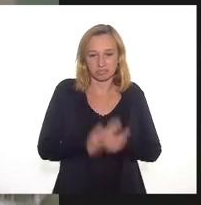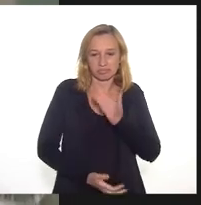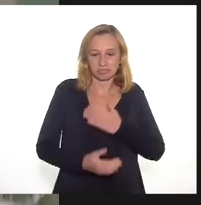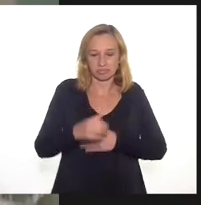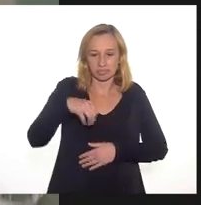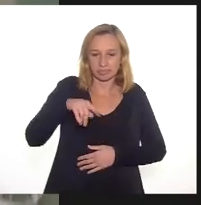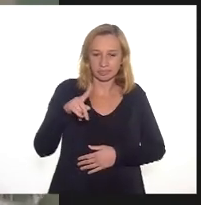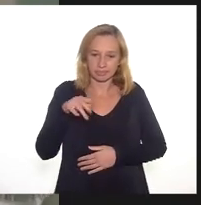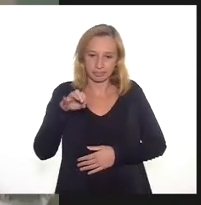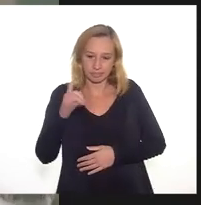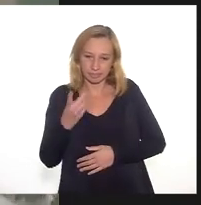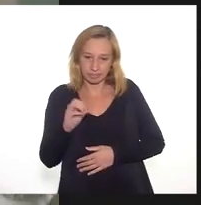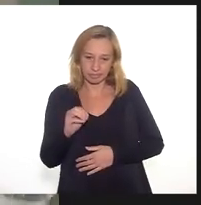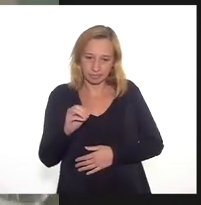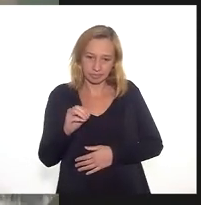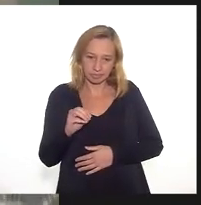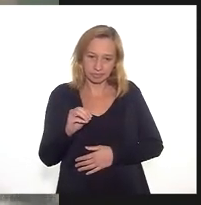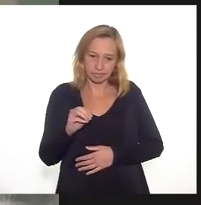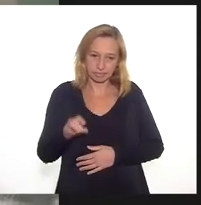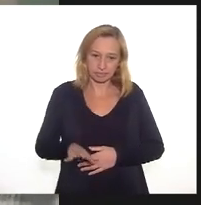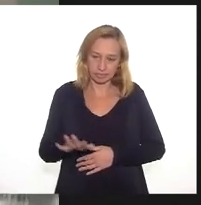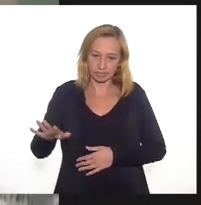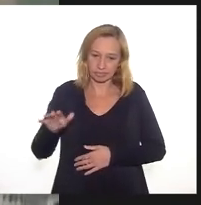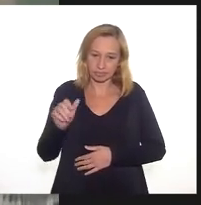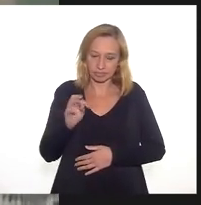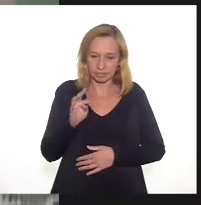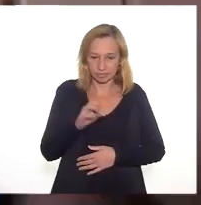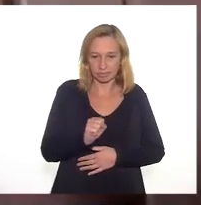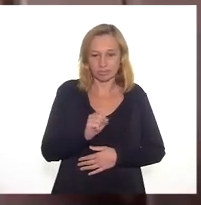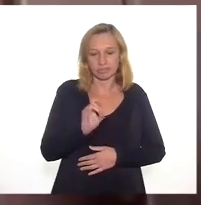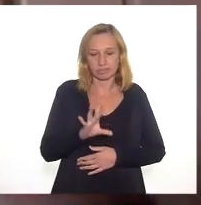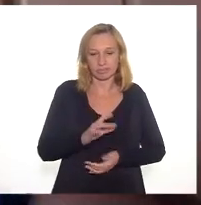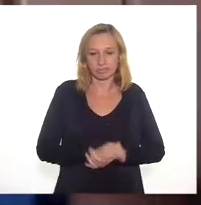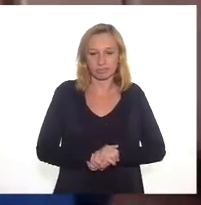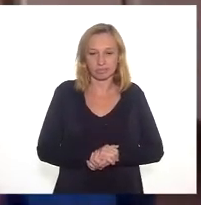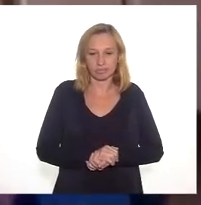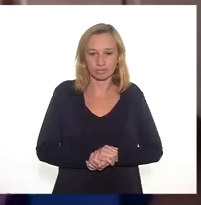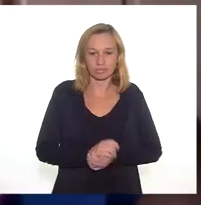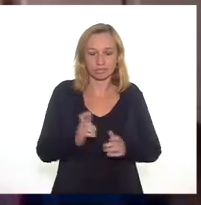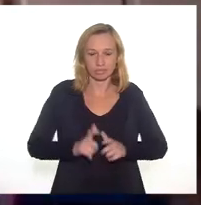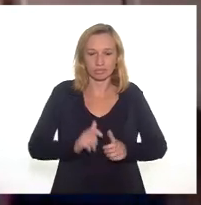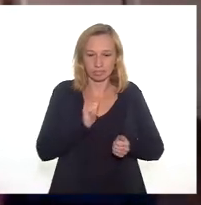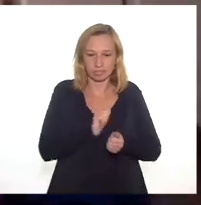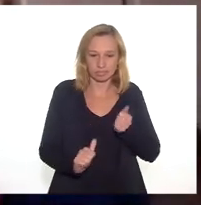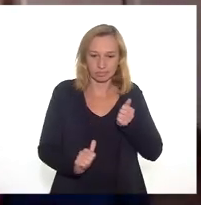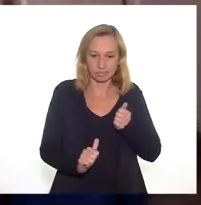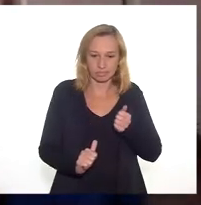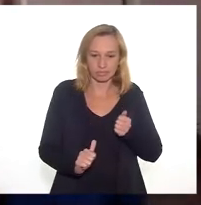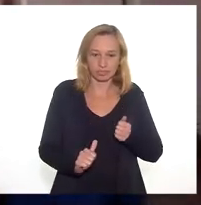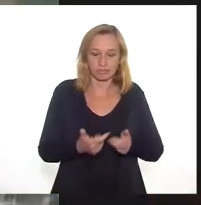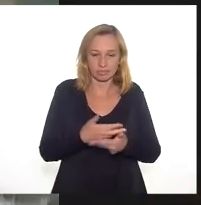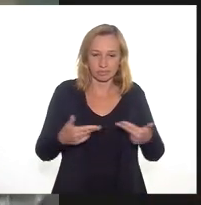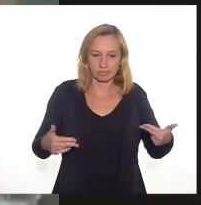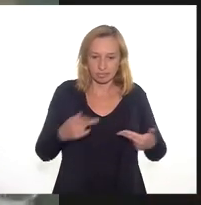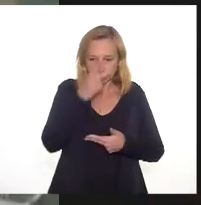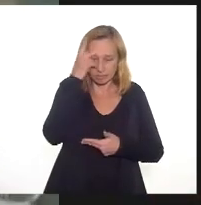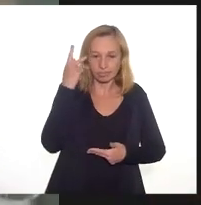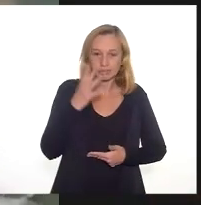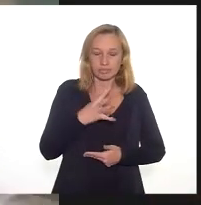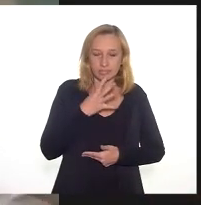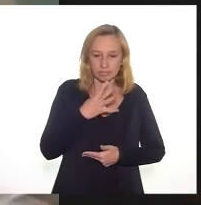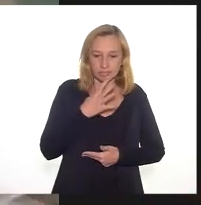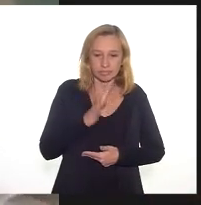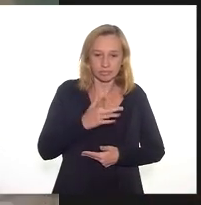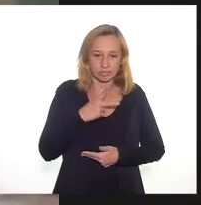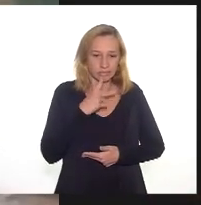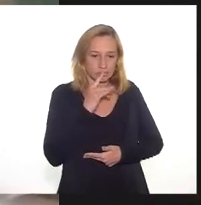Manguinho, Acari e a Favela do Aço. Depois tem Antares. E esse projeto esportivo, muitos aqui já conhecem, que eu já comentei, dá